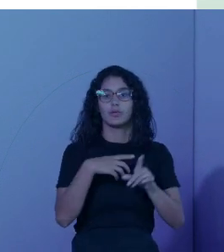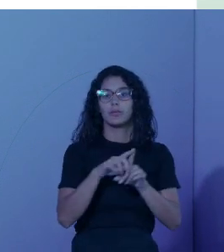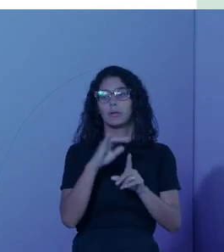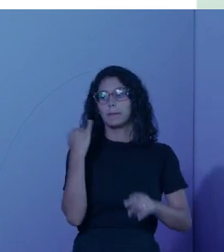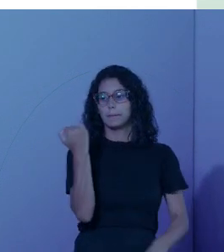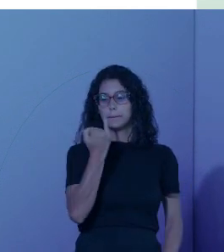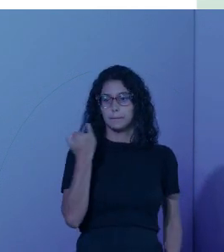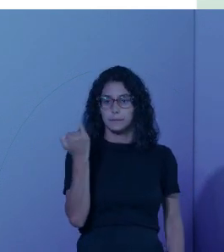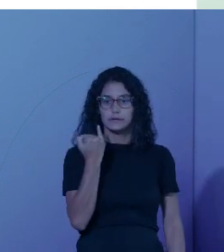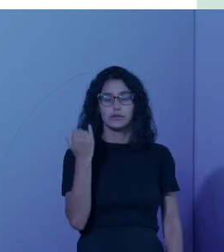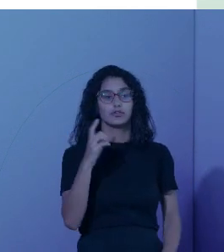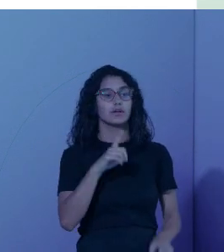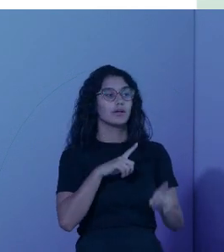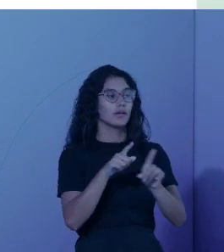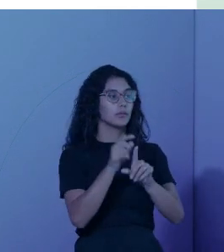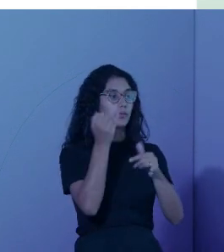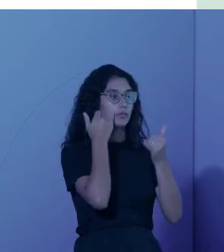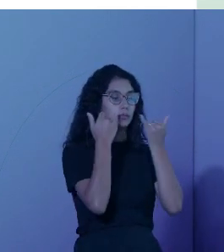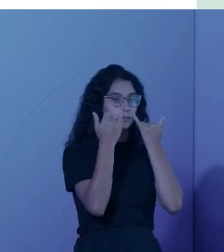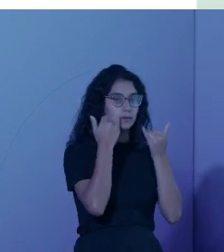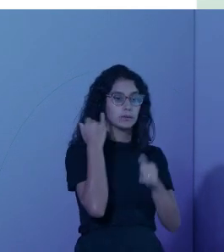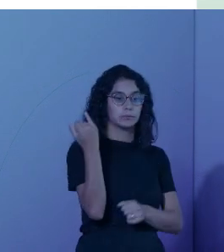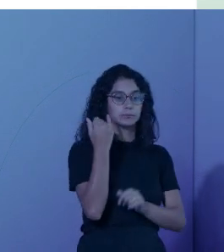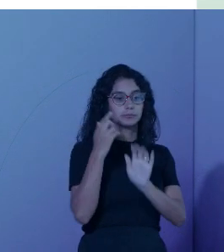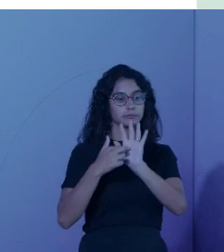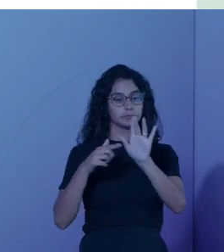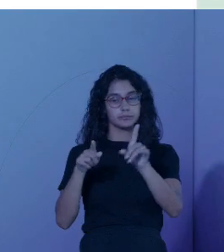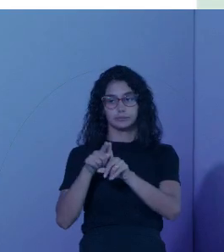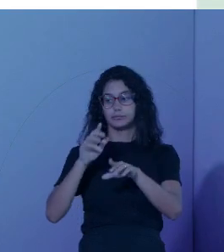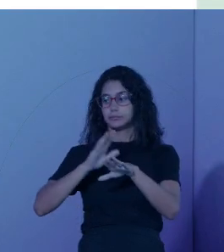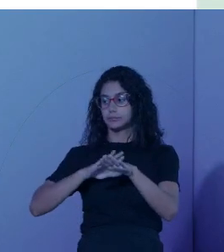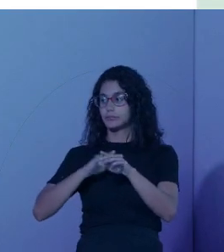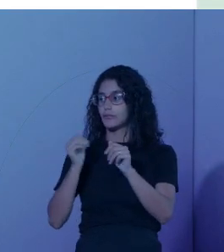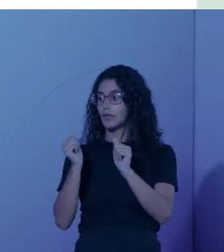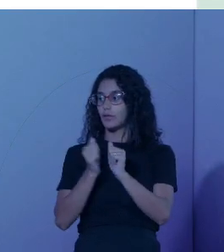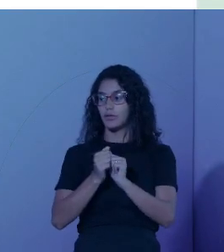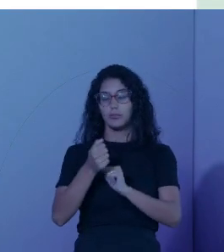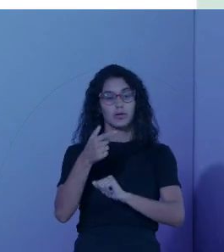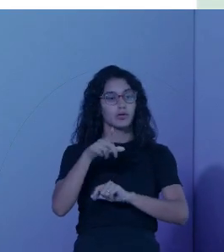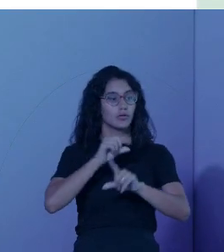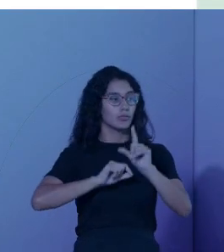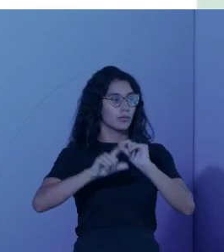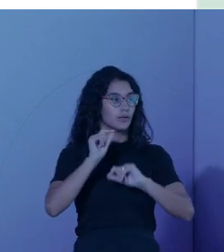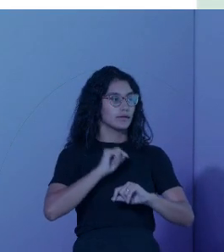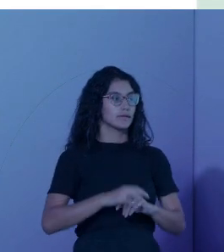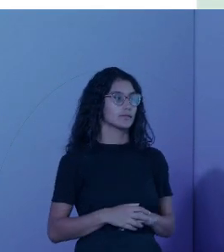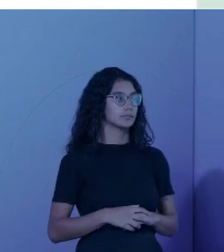relevante, gerar informação relevante e trazer essa informação para a tomada de decisão.